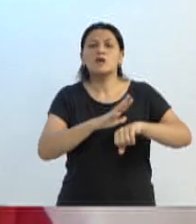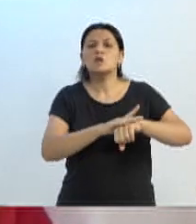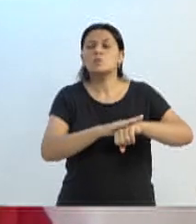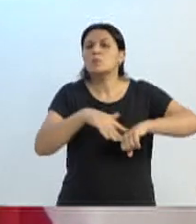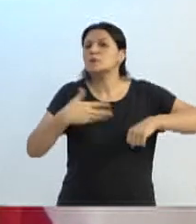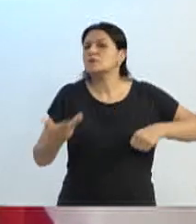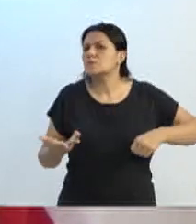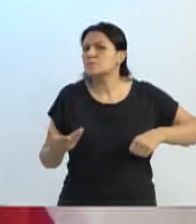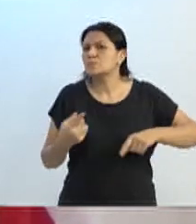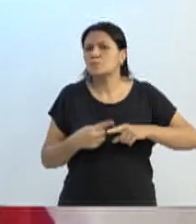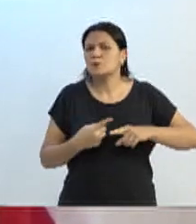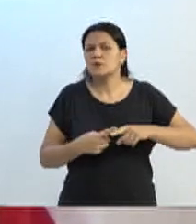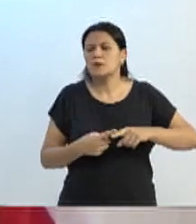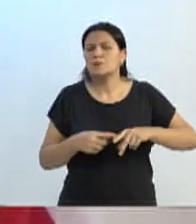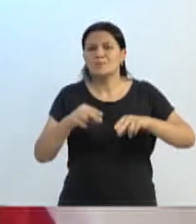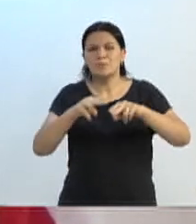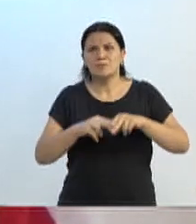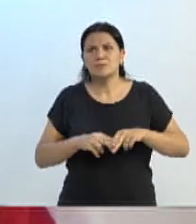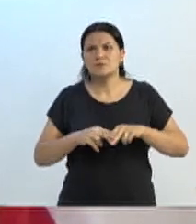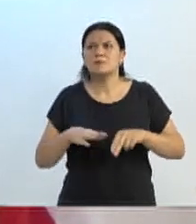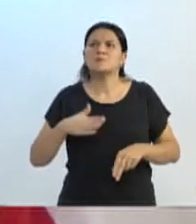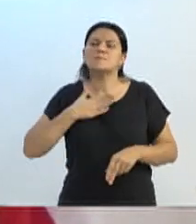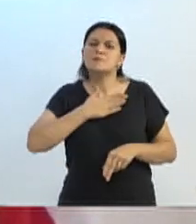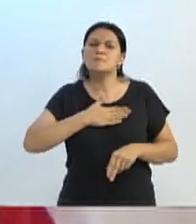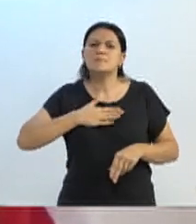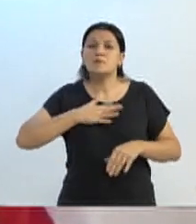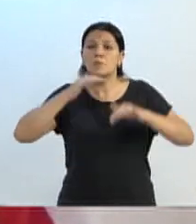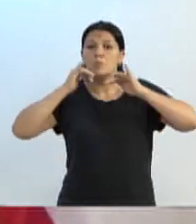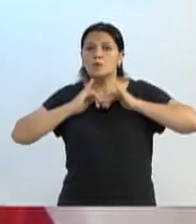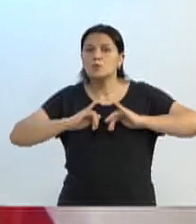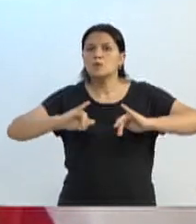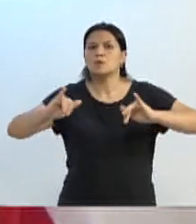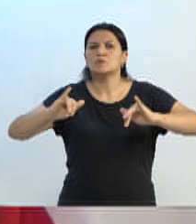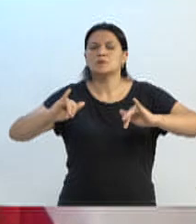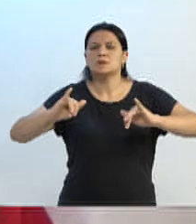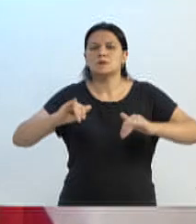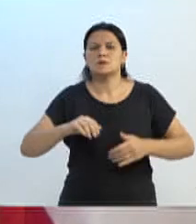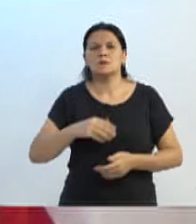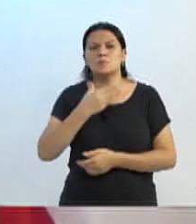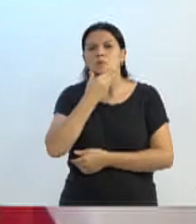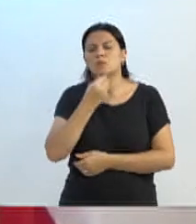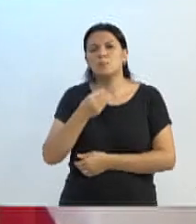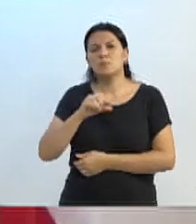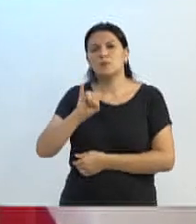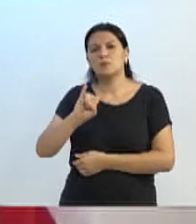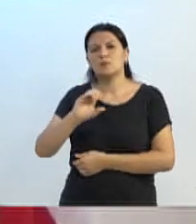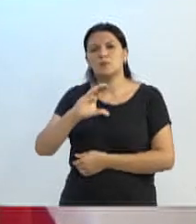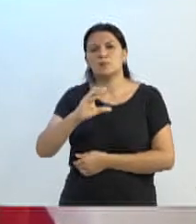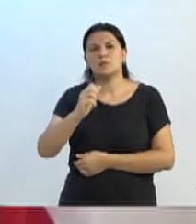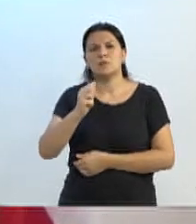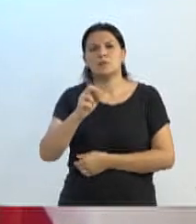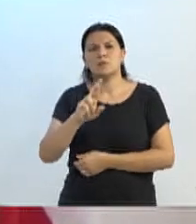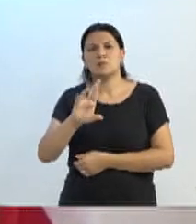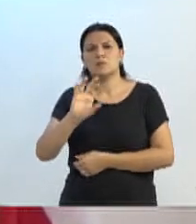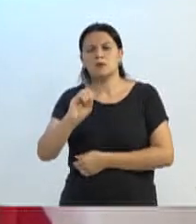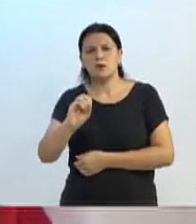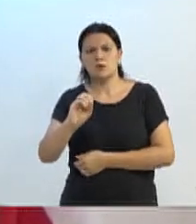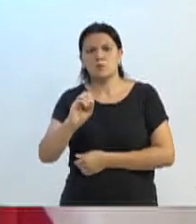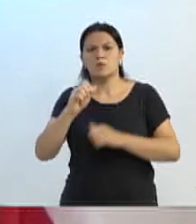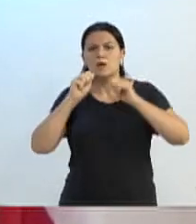tive a grata satisfação de receber uma notícia pelo Ícaro, que é o assessor do